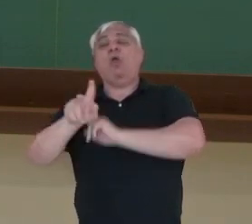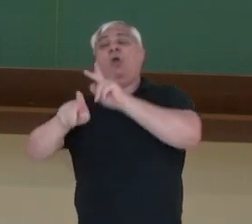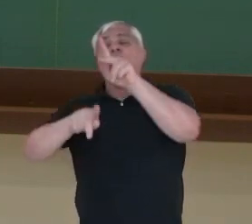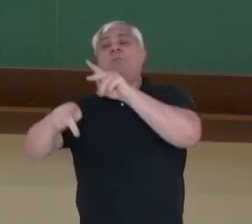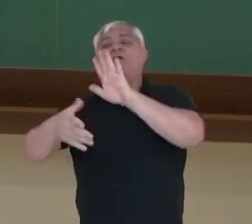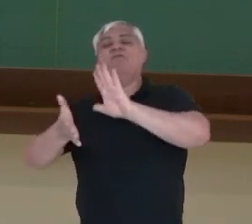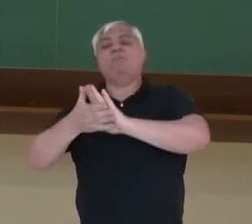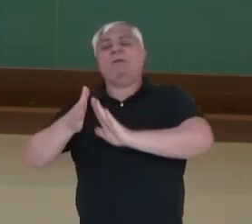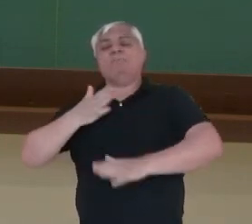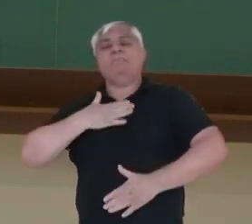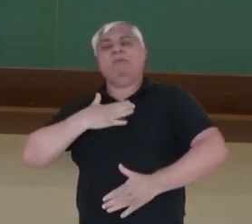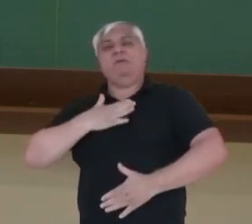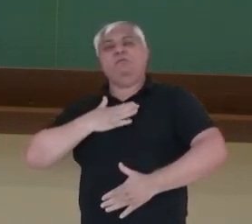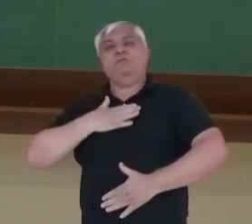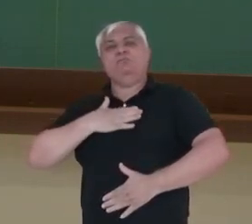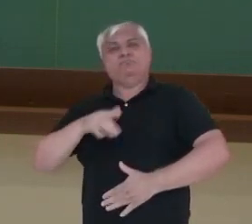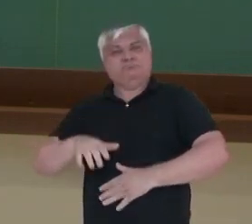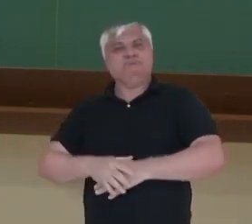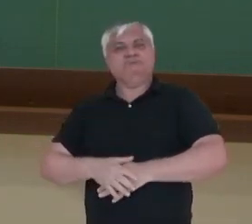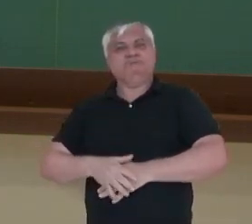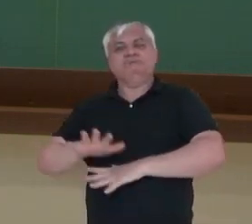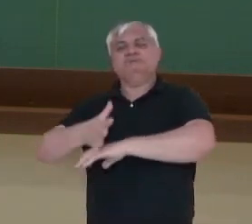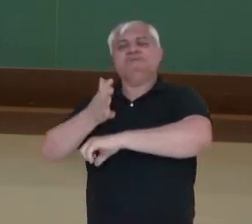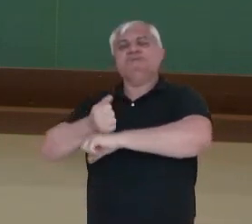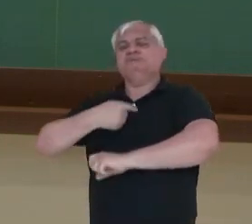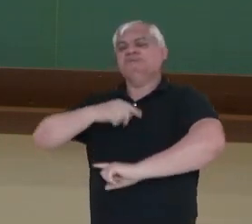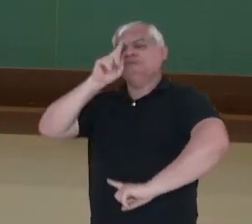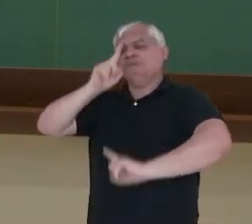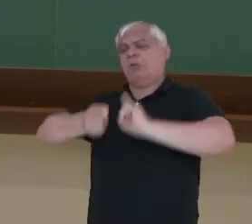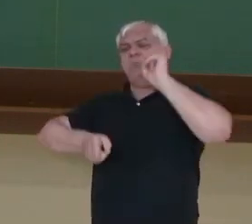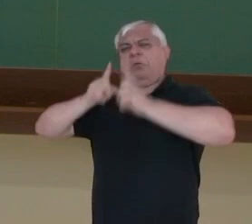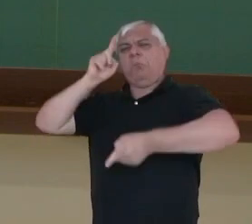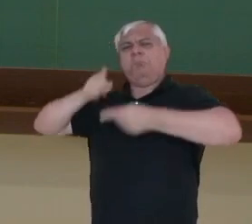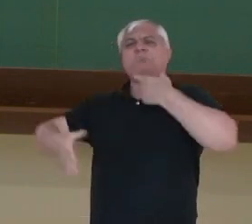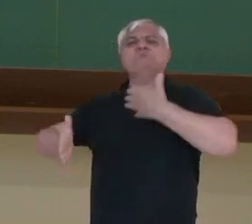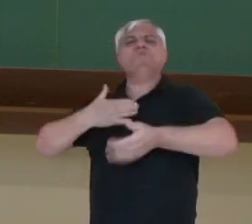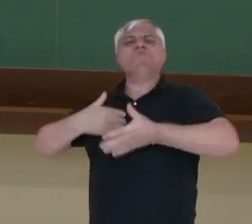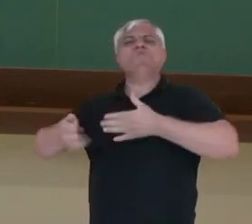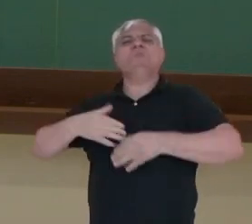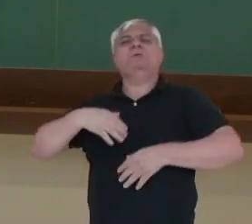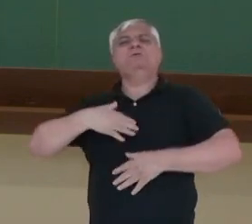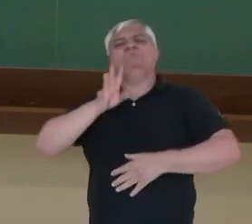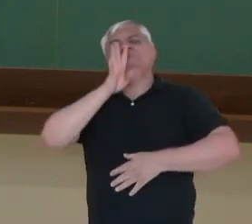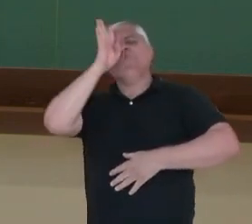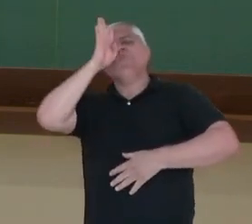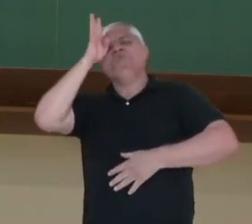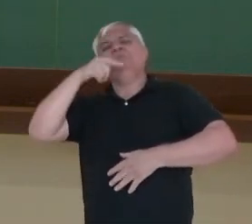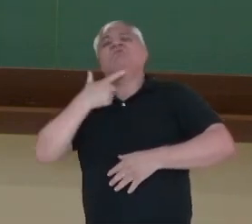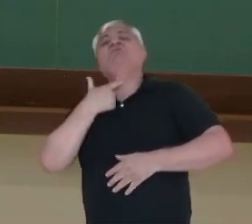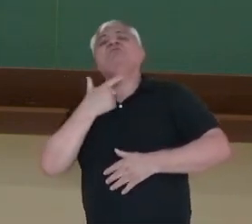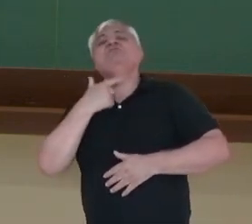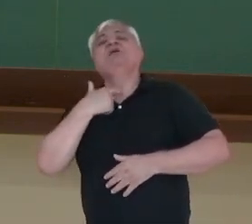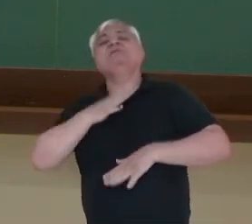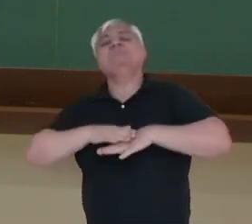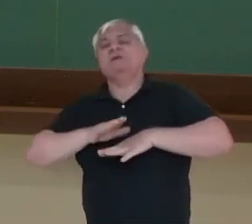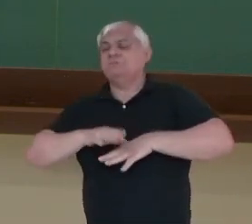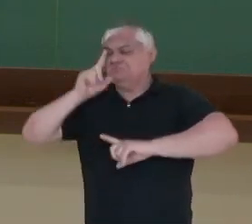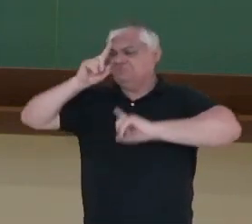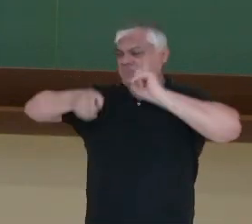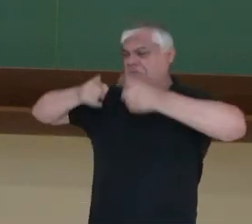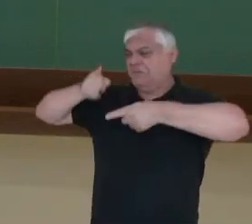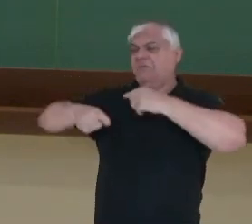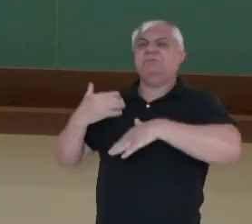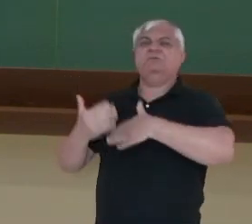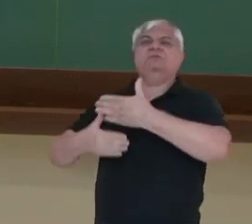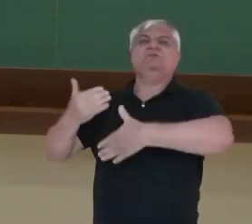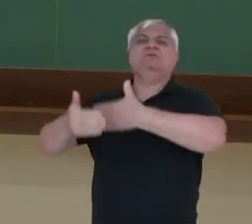pertencentes a ele. E ele agiria do modo como ele achasse interessante e importante para o desenvolvimento